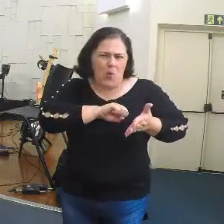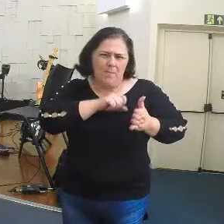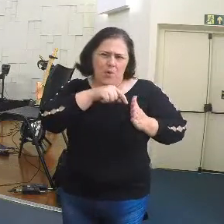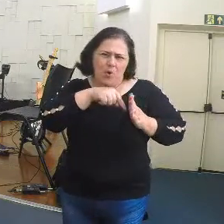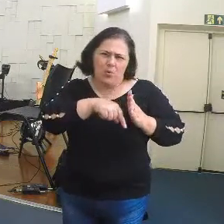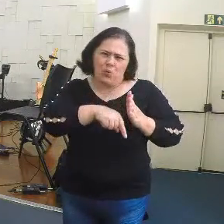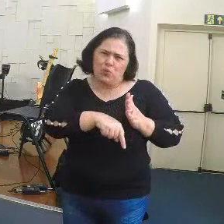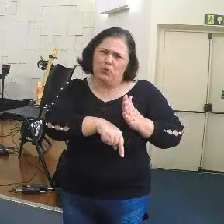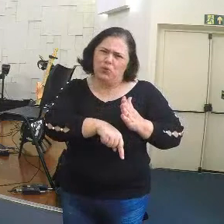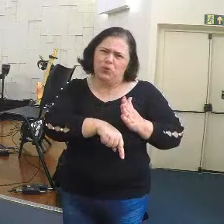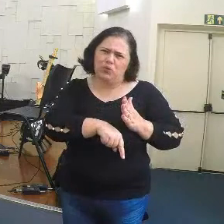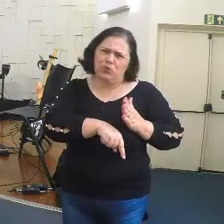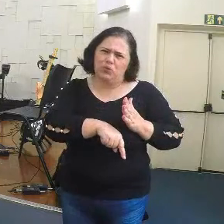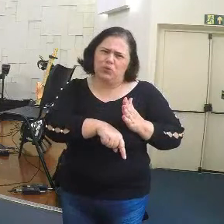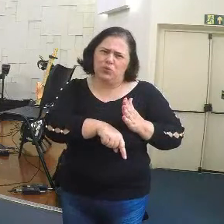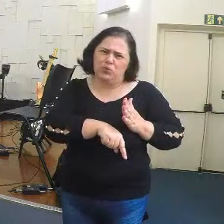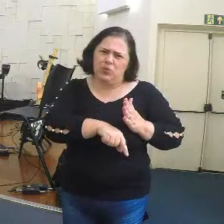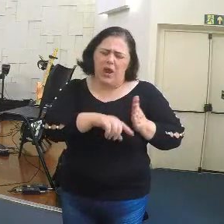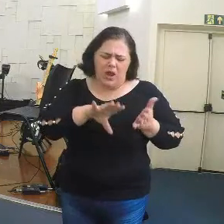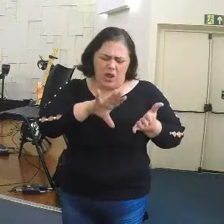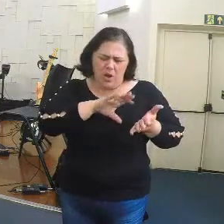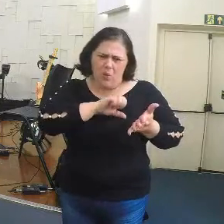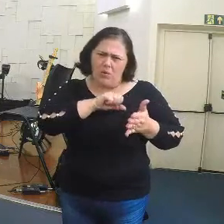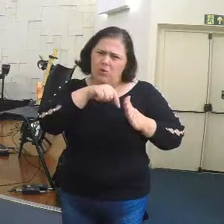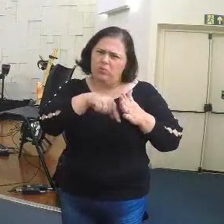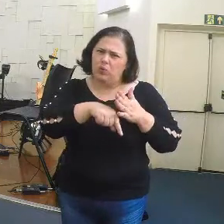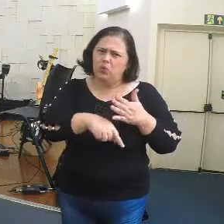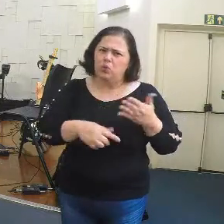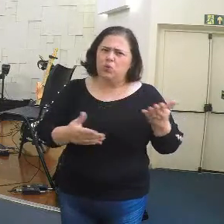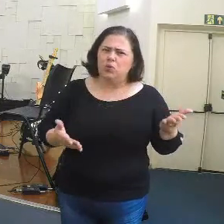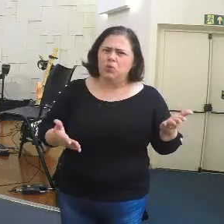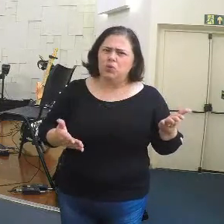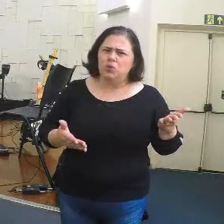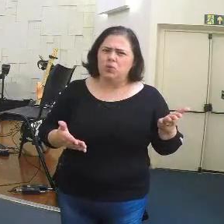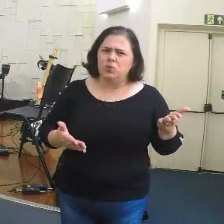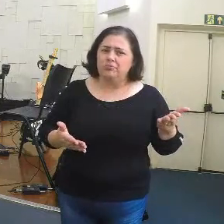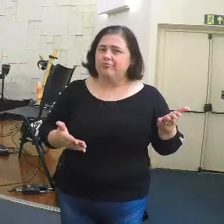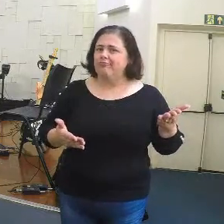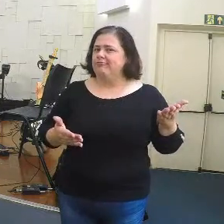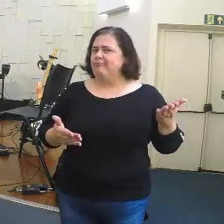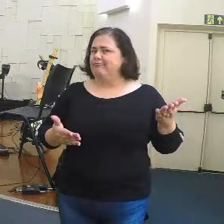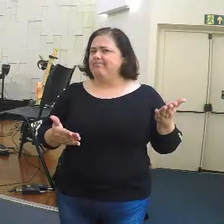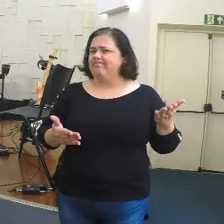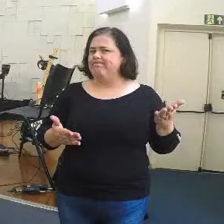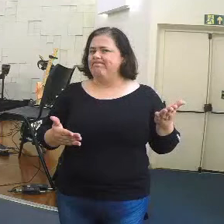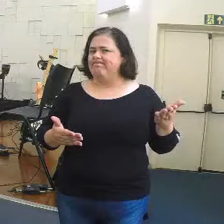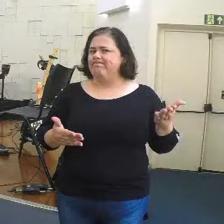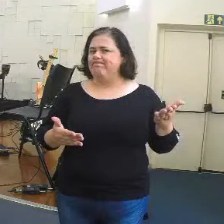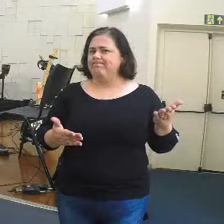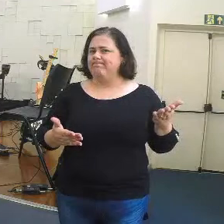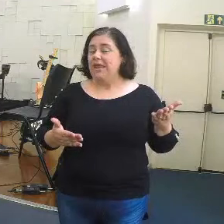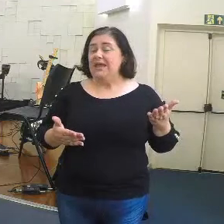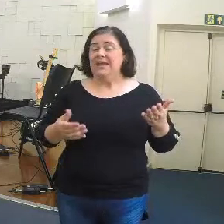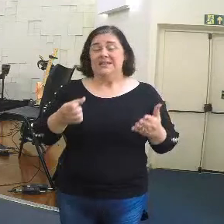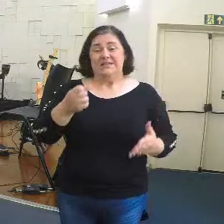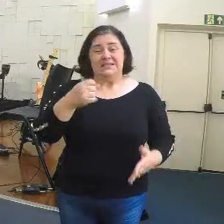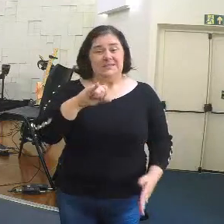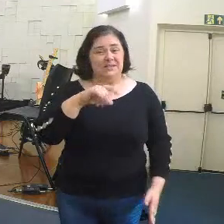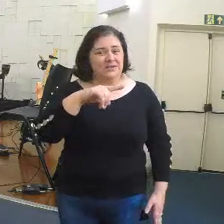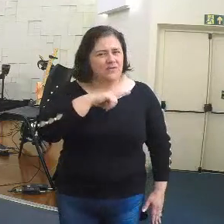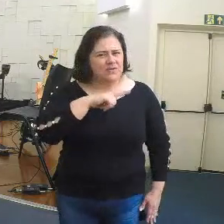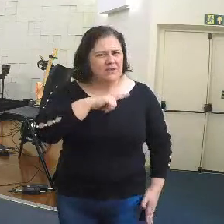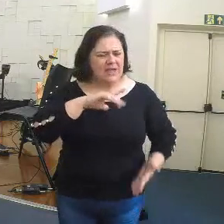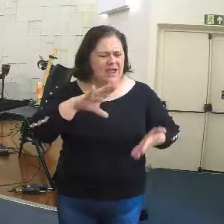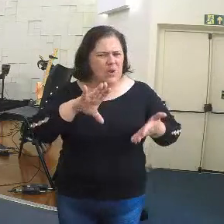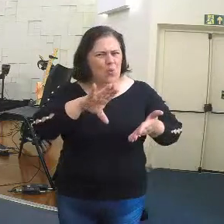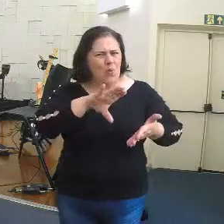uma vida sem graça, sem a graça de Deus. Agora, se você vive a partir do amor, é um outro tipo de vida, você tem